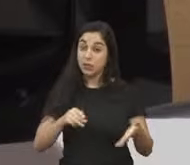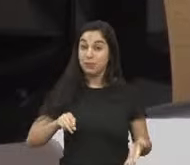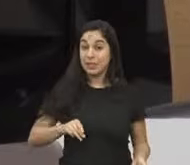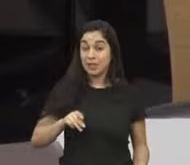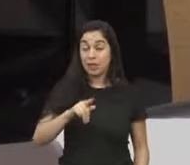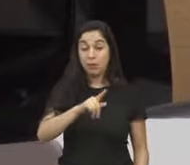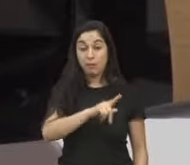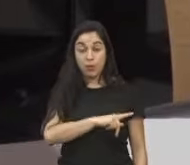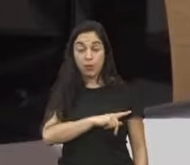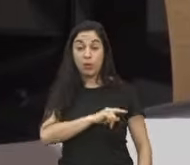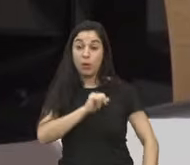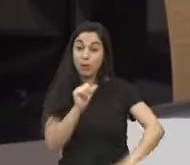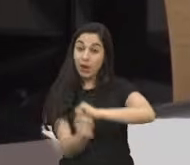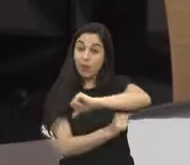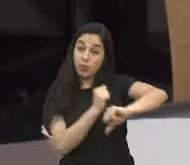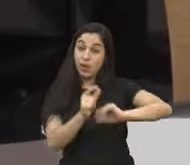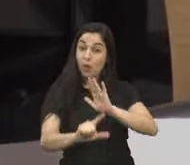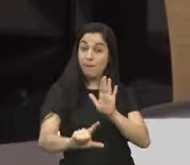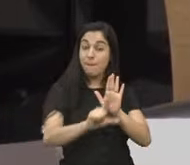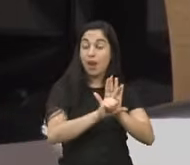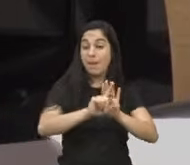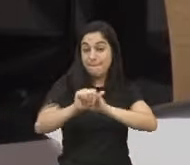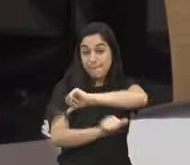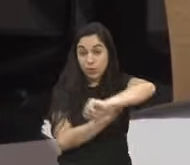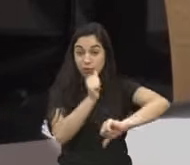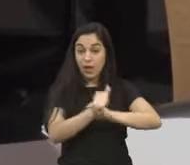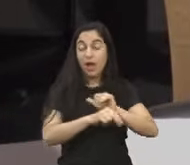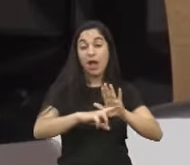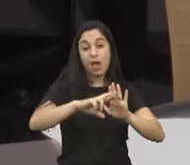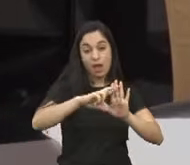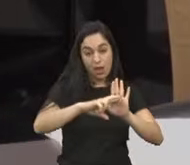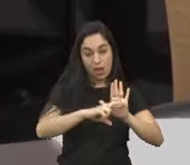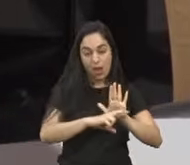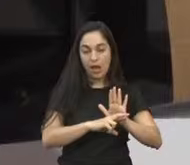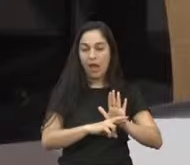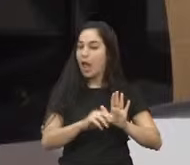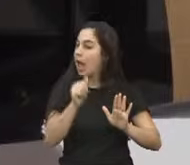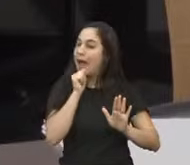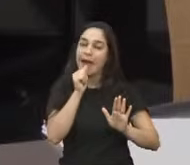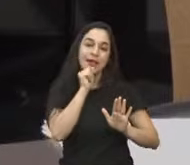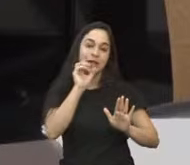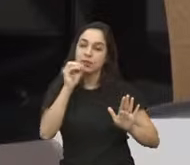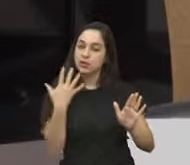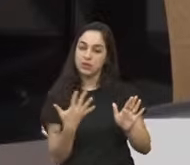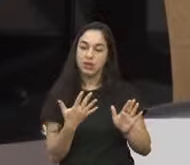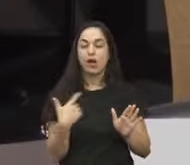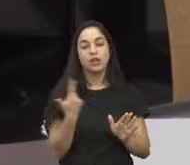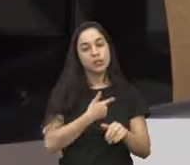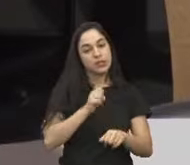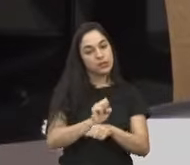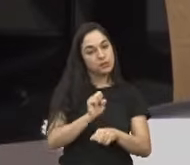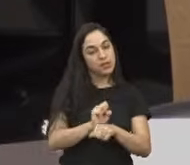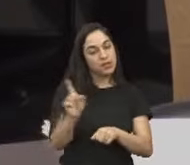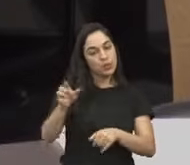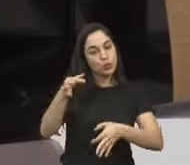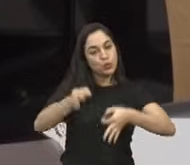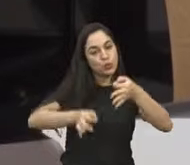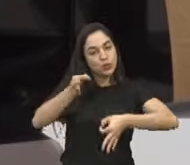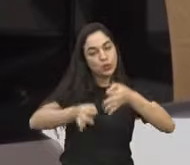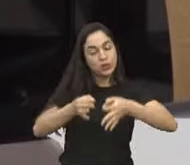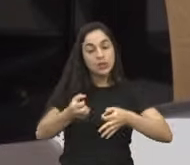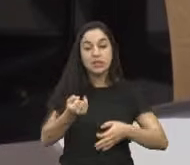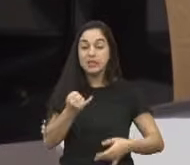Público para mudar uma lei, mudar uma norma. Está em curso ainda essa ação. O Judiciário vai decidir se o